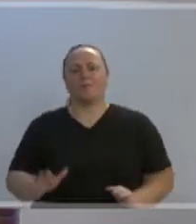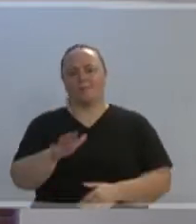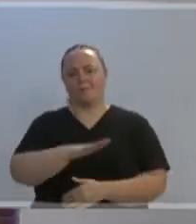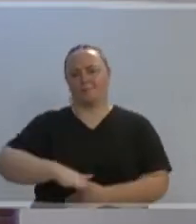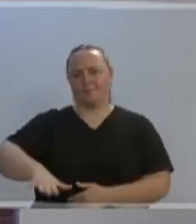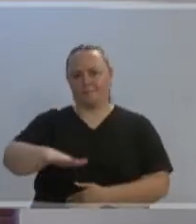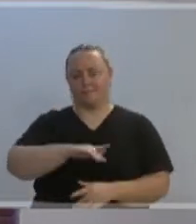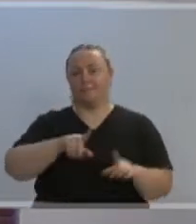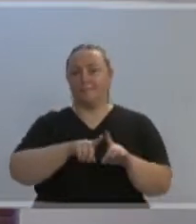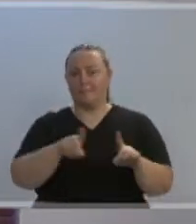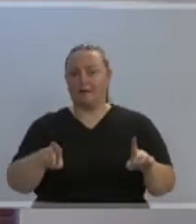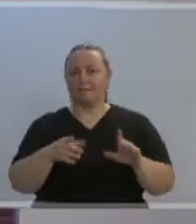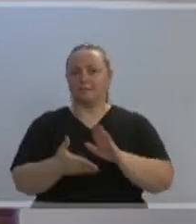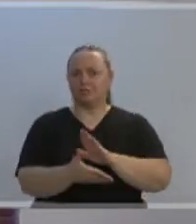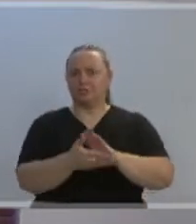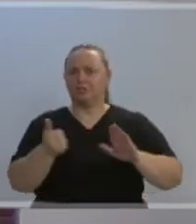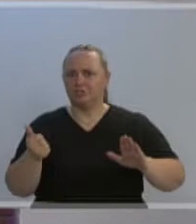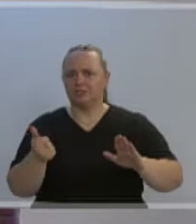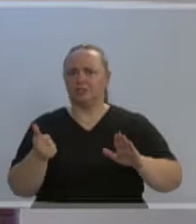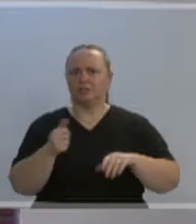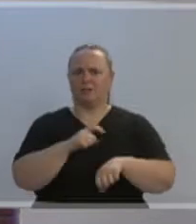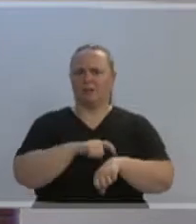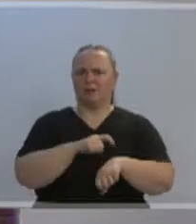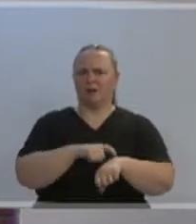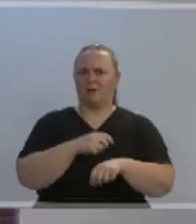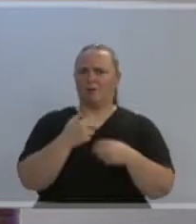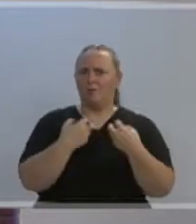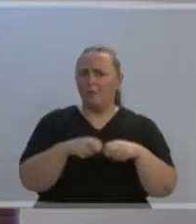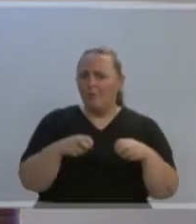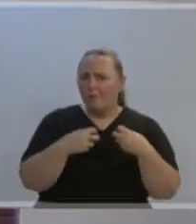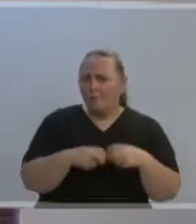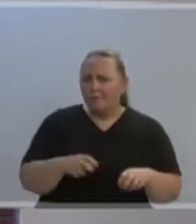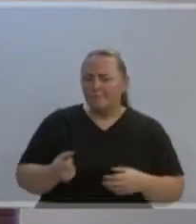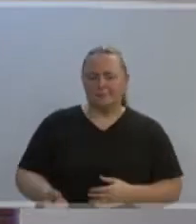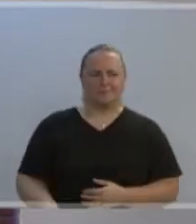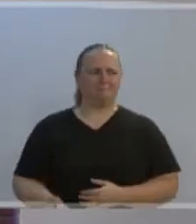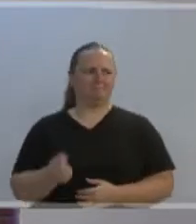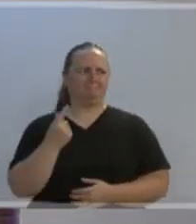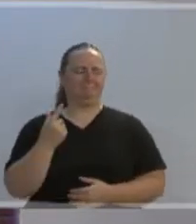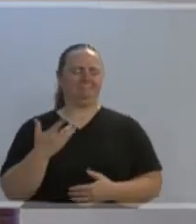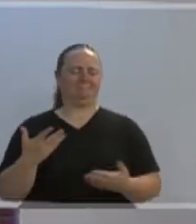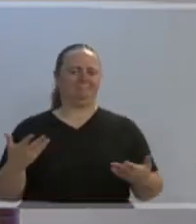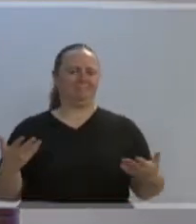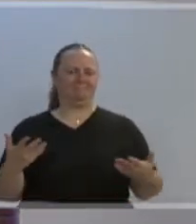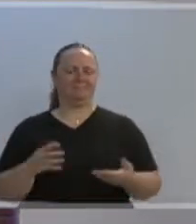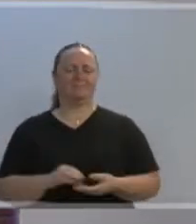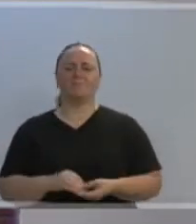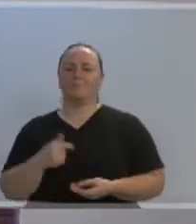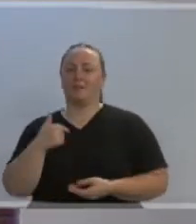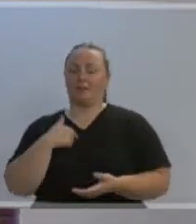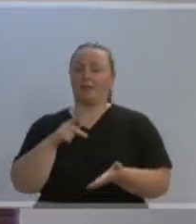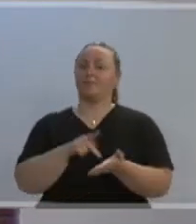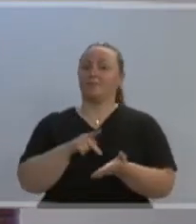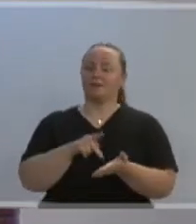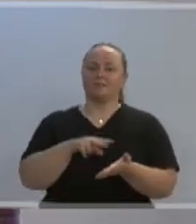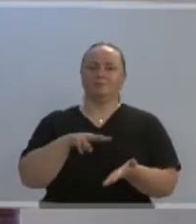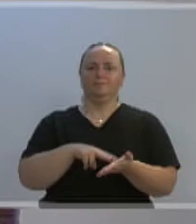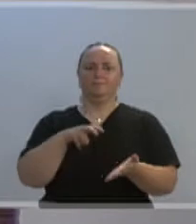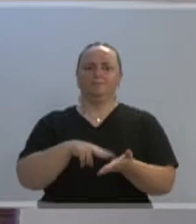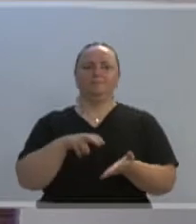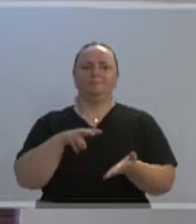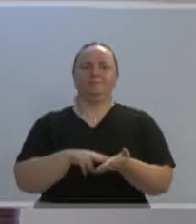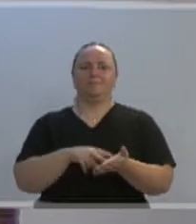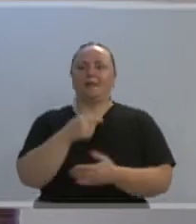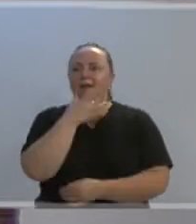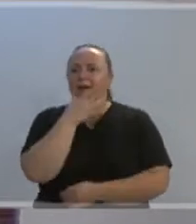quando a gente faz a retirada de algumas linhas aqui, isso soa muito estranho e eu realmente, aquela empolgação que eu saí na conversa, eu